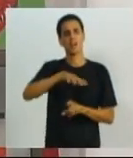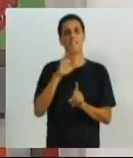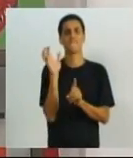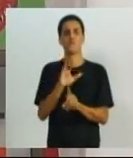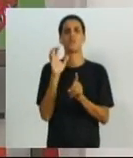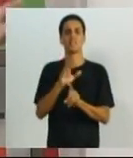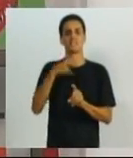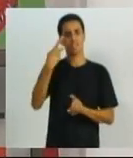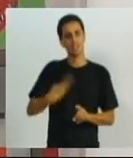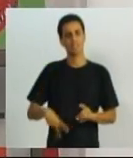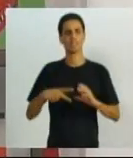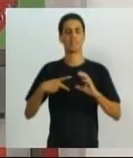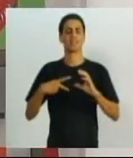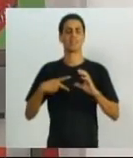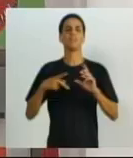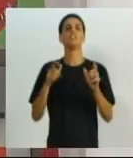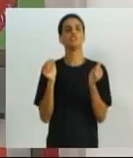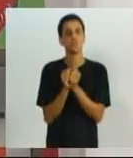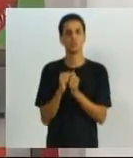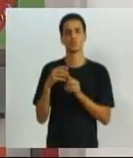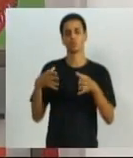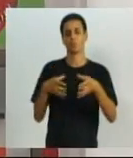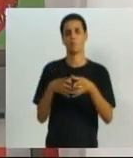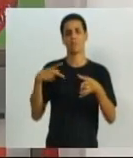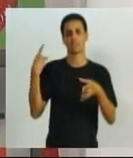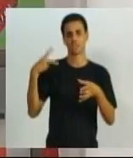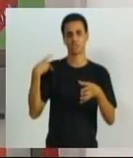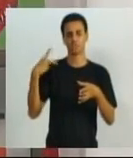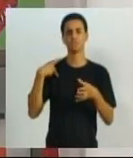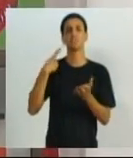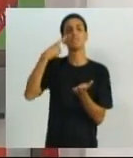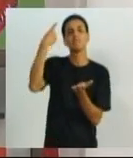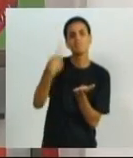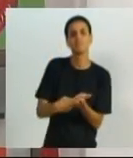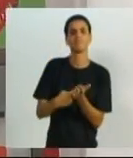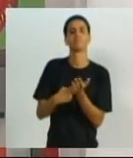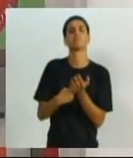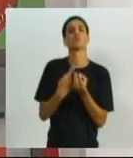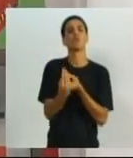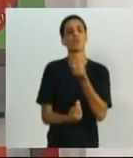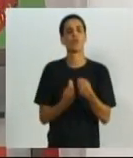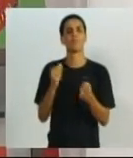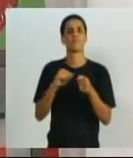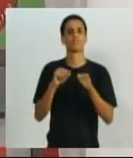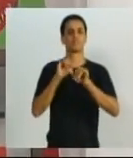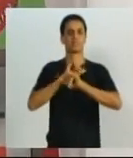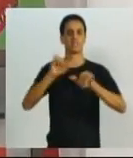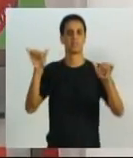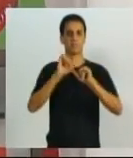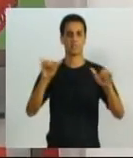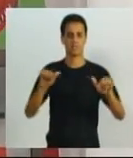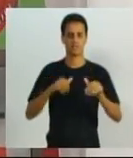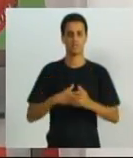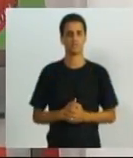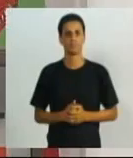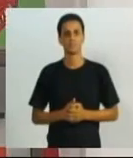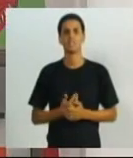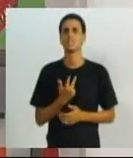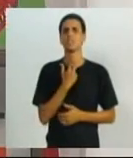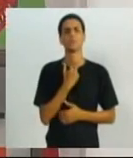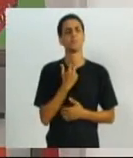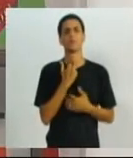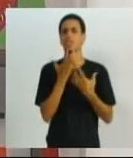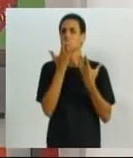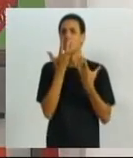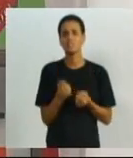esta casa e os partidos políticos e repactuar a forma de fazer campanha. Não é mais admissível